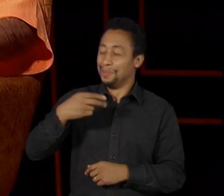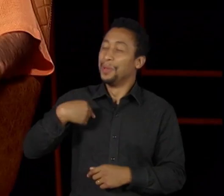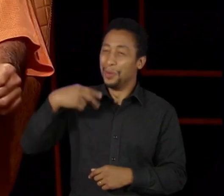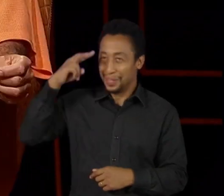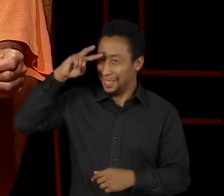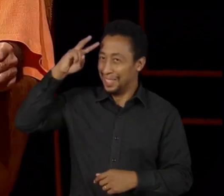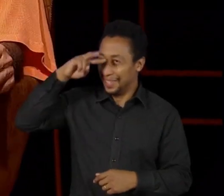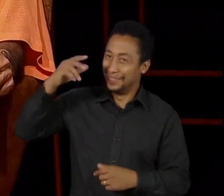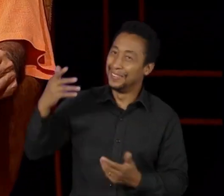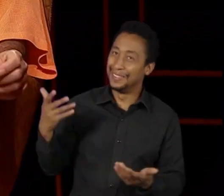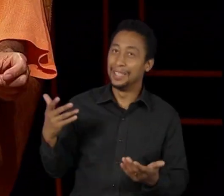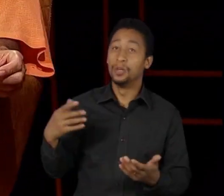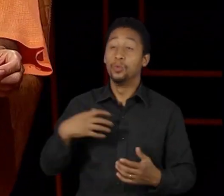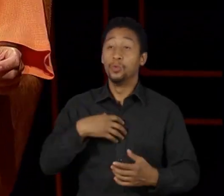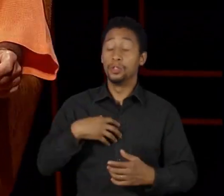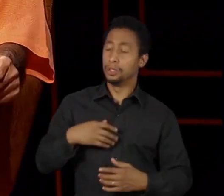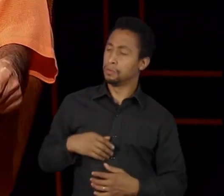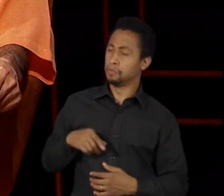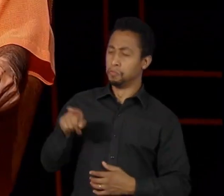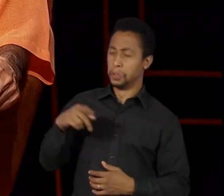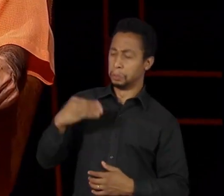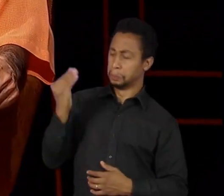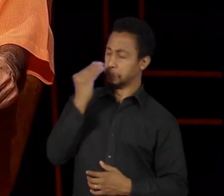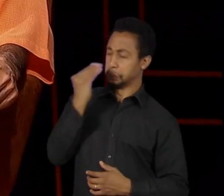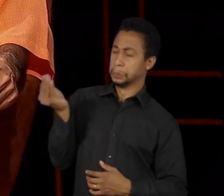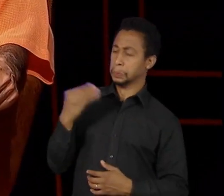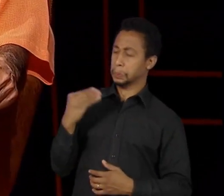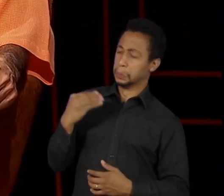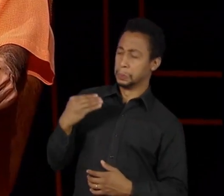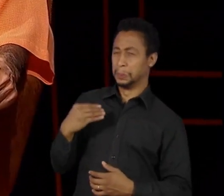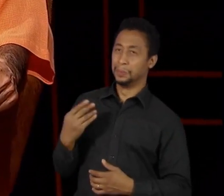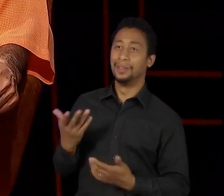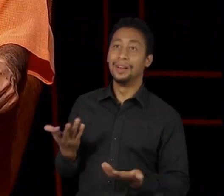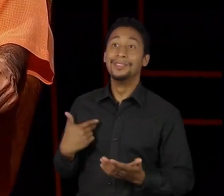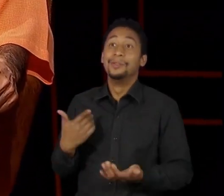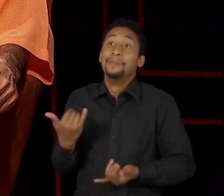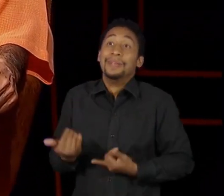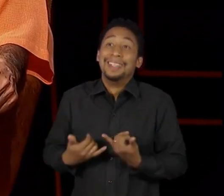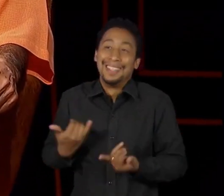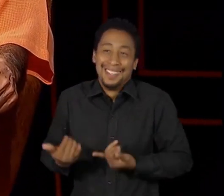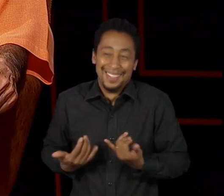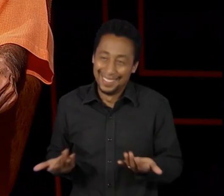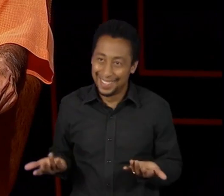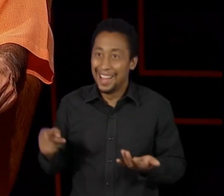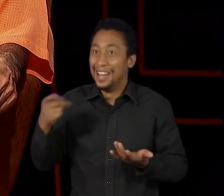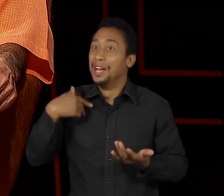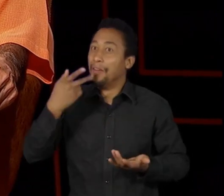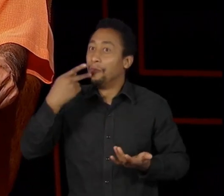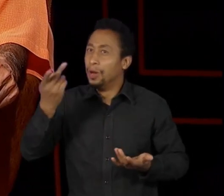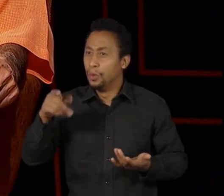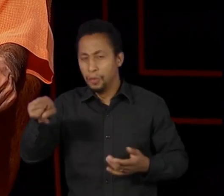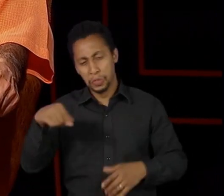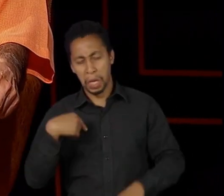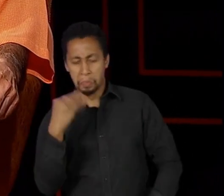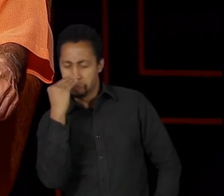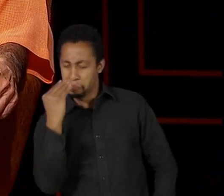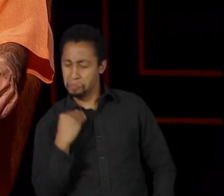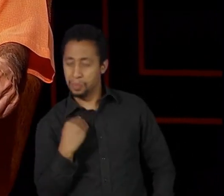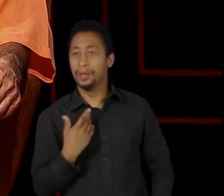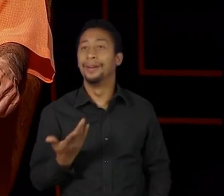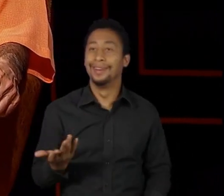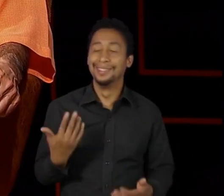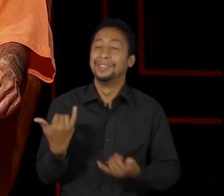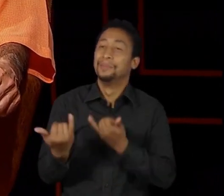engraçado. Você não liga para mim, até hoje a gente brinca com isso. Né, Fafá? Lembra? Ô, meu querido amigo, que bom